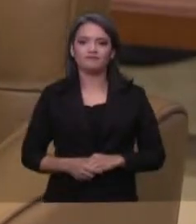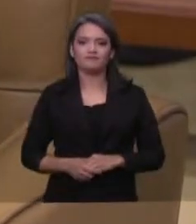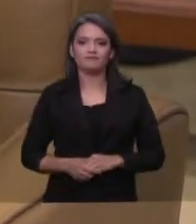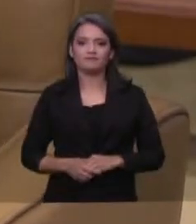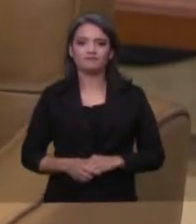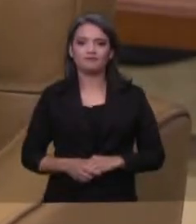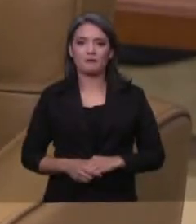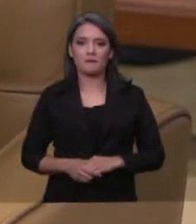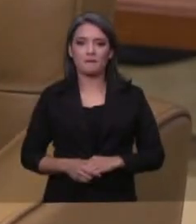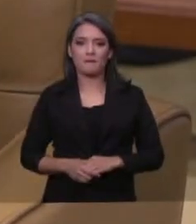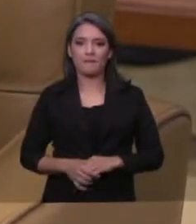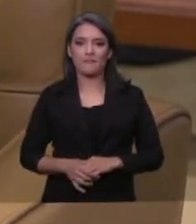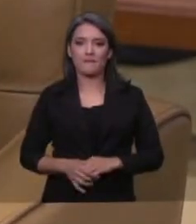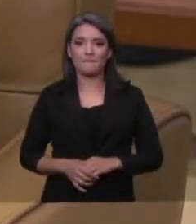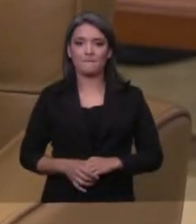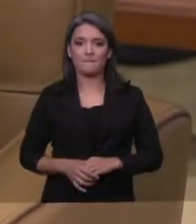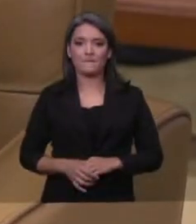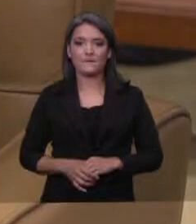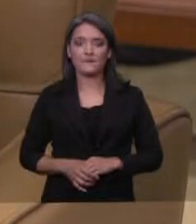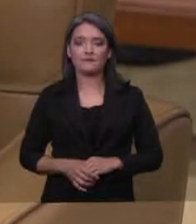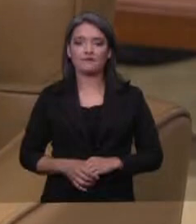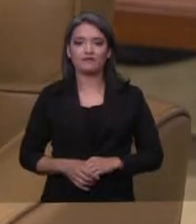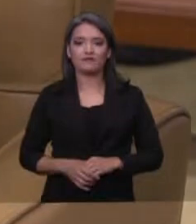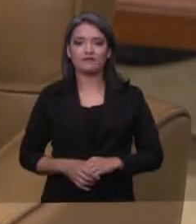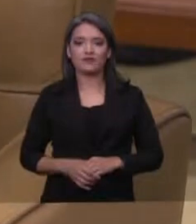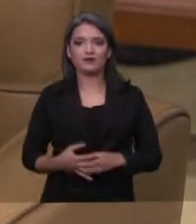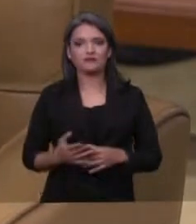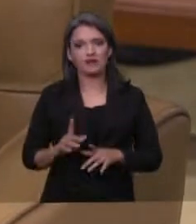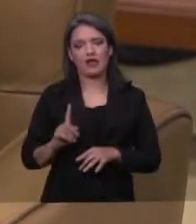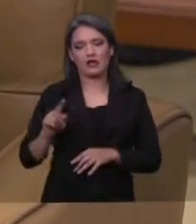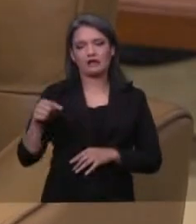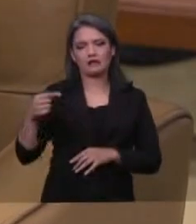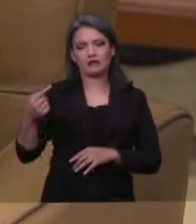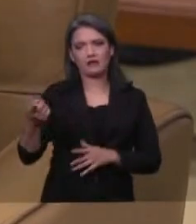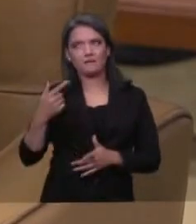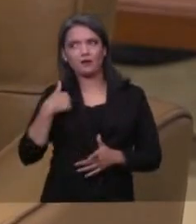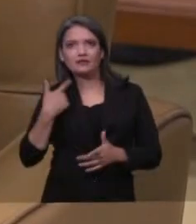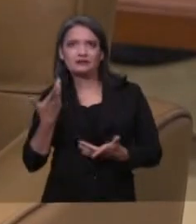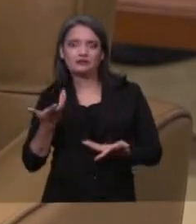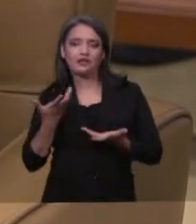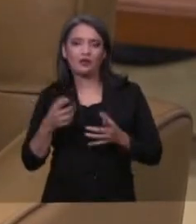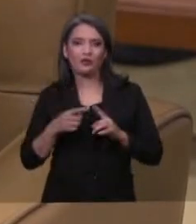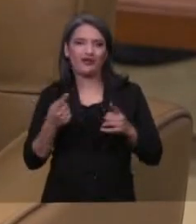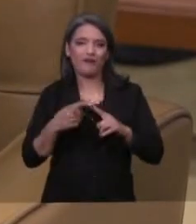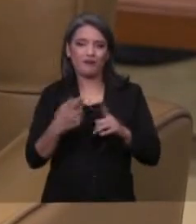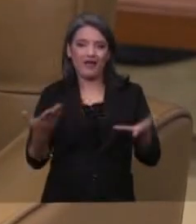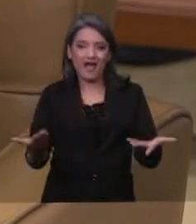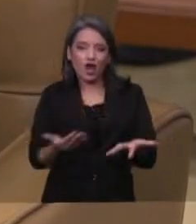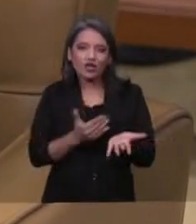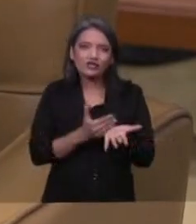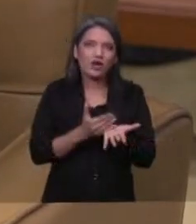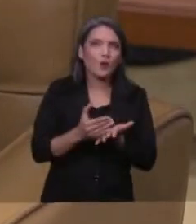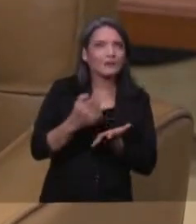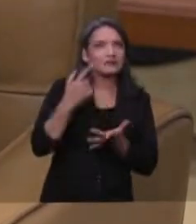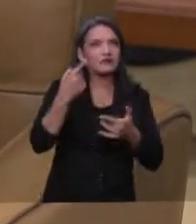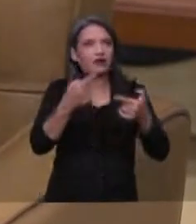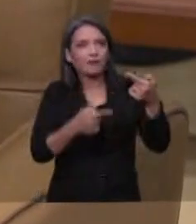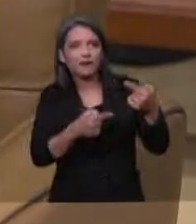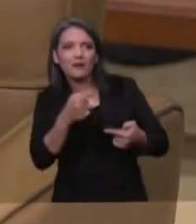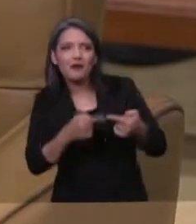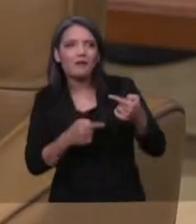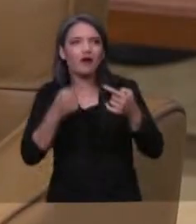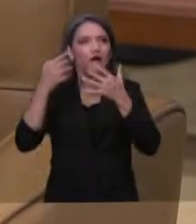Eu até me animaria em algum na outro momento, penal, acho que nós estamos 1060, iniciando essa reflexão. Lúcio Costa